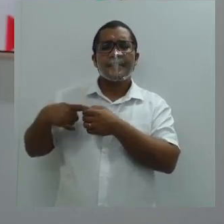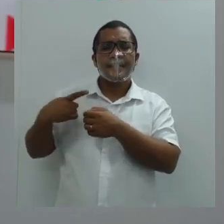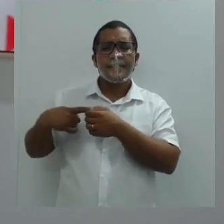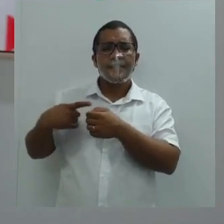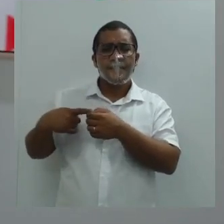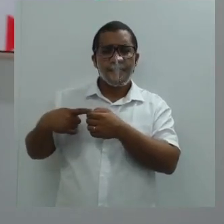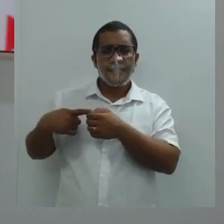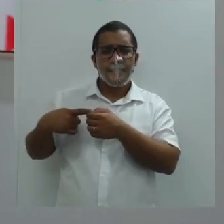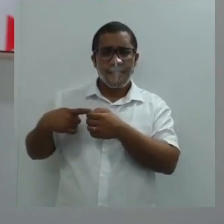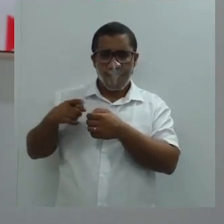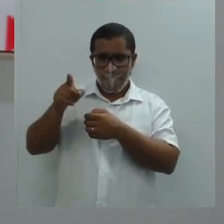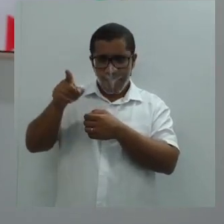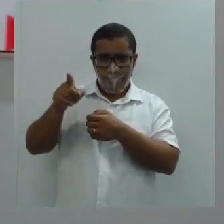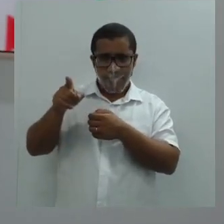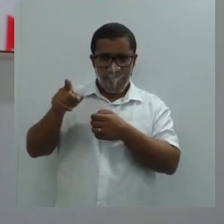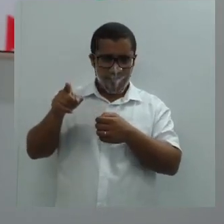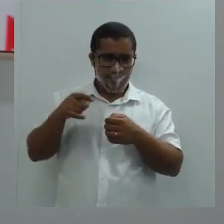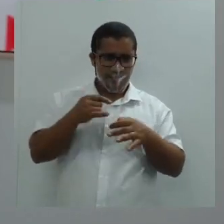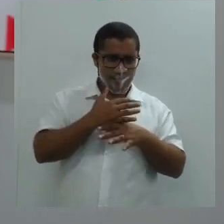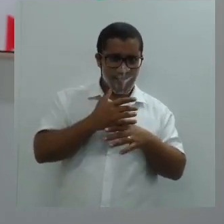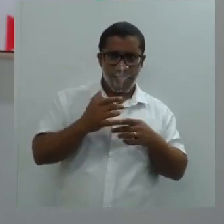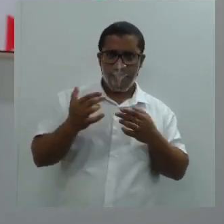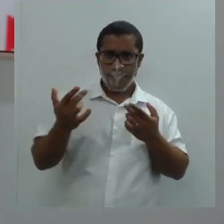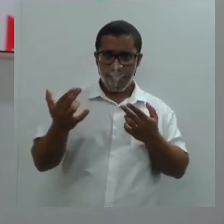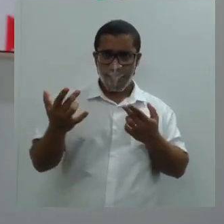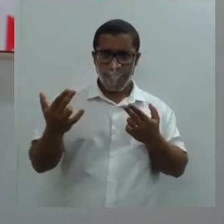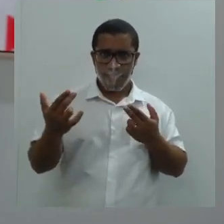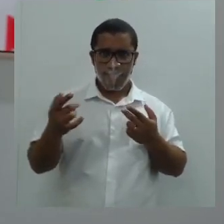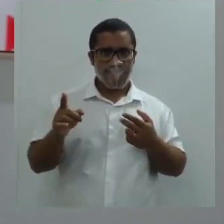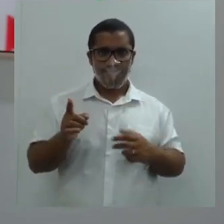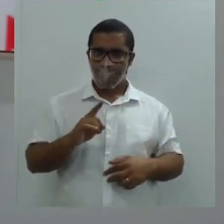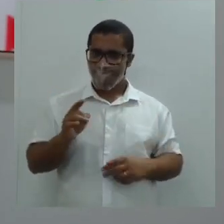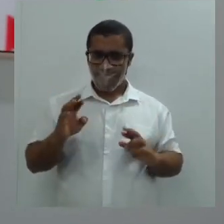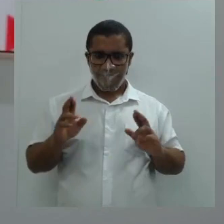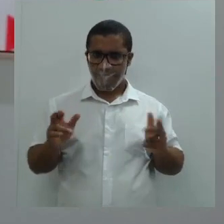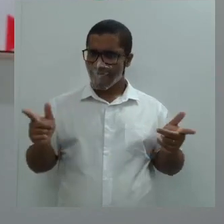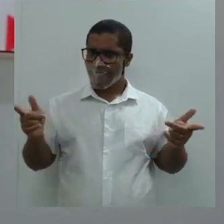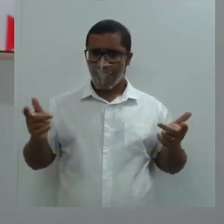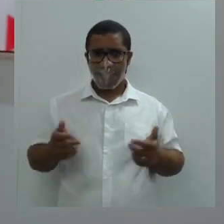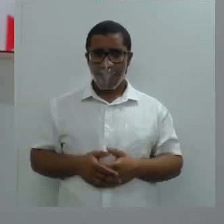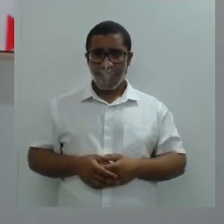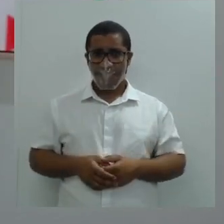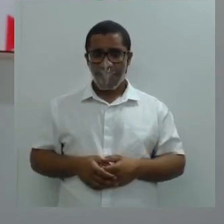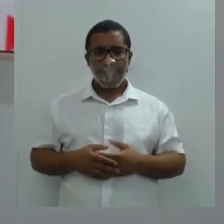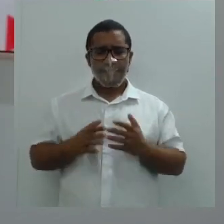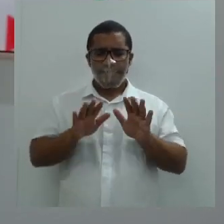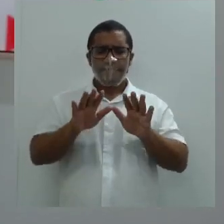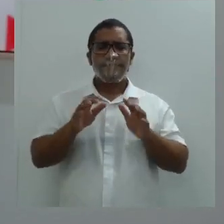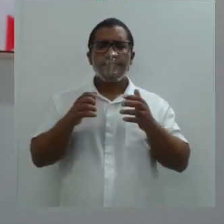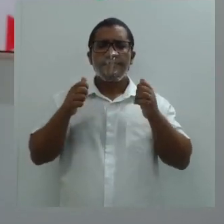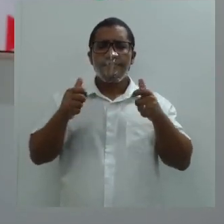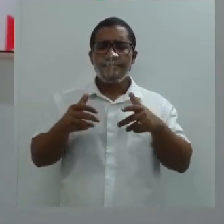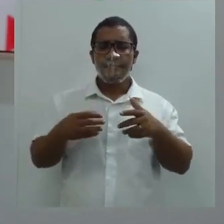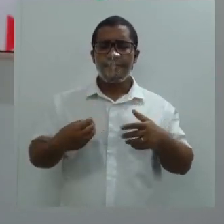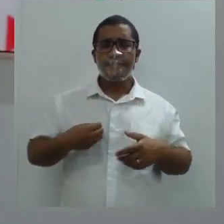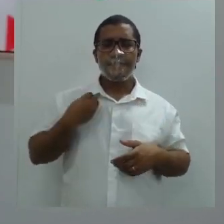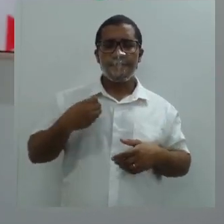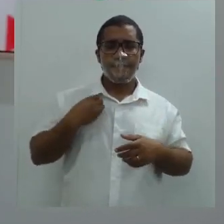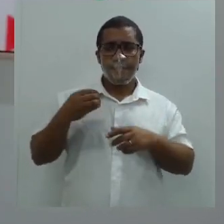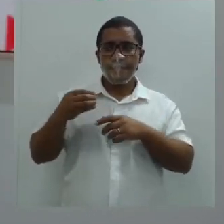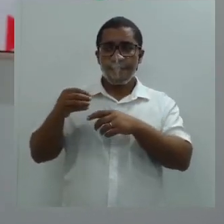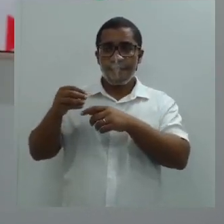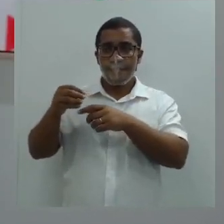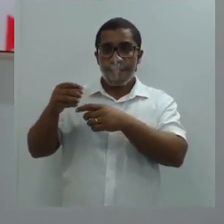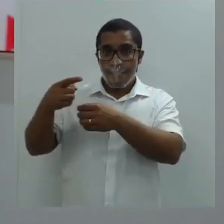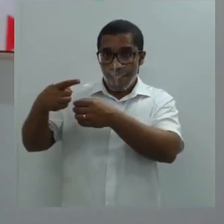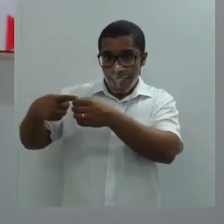exemplo, rural. Não é verdade? O que é que a gente pode trazer de diferente entre a vida rural